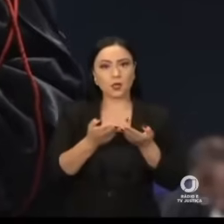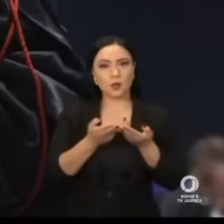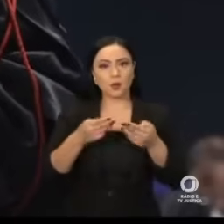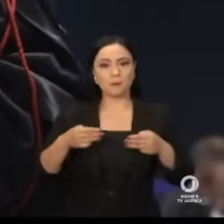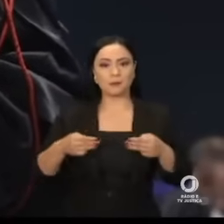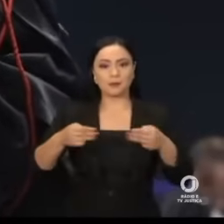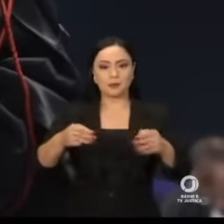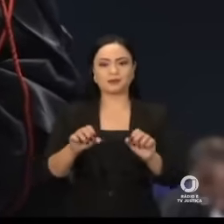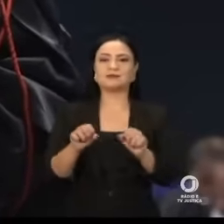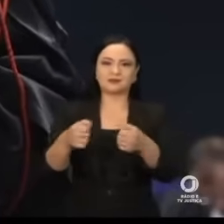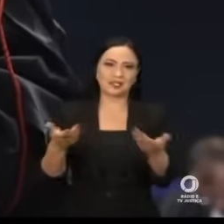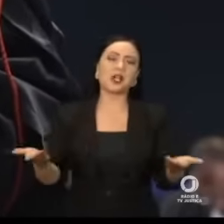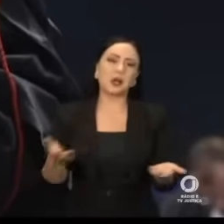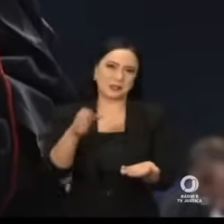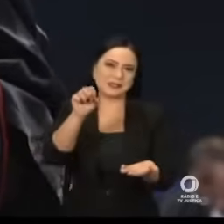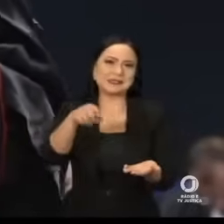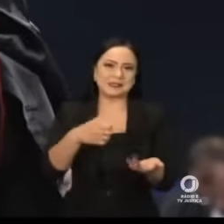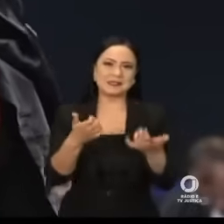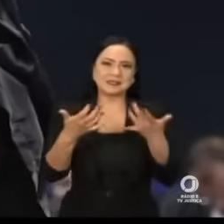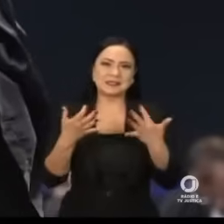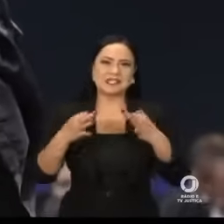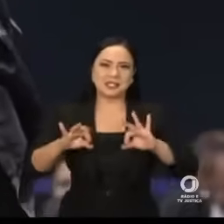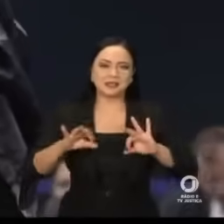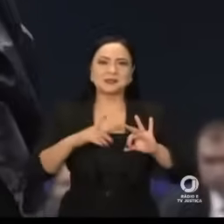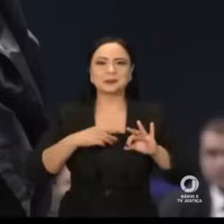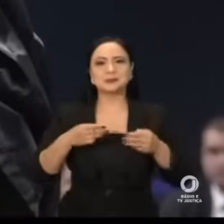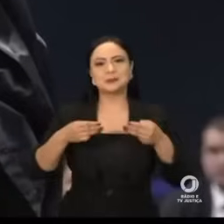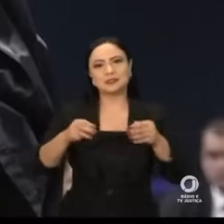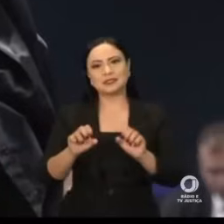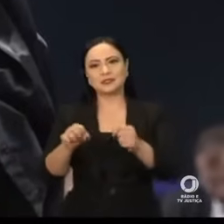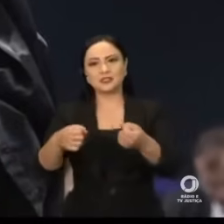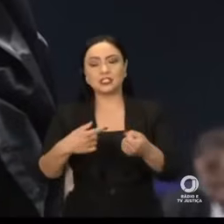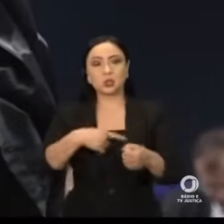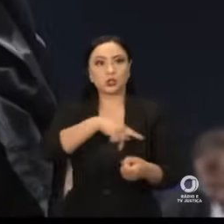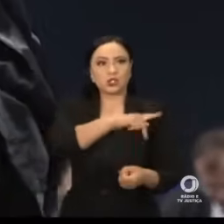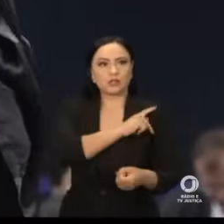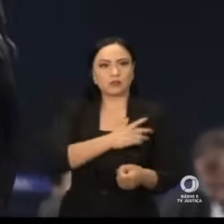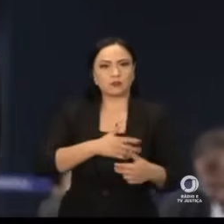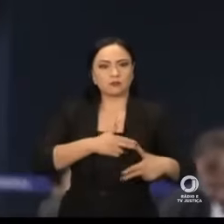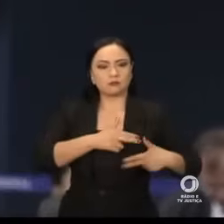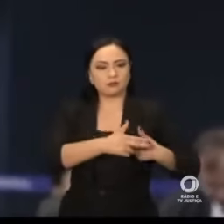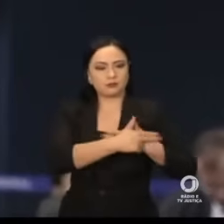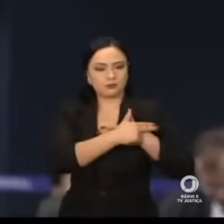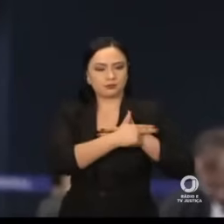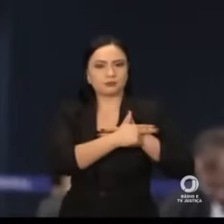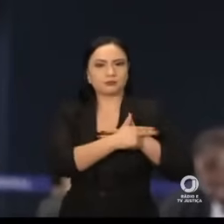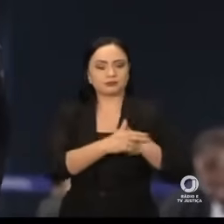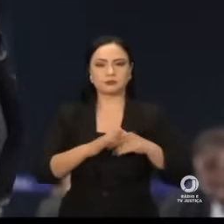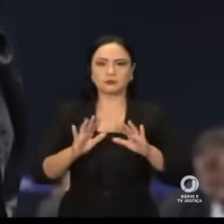sim, vocês têm razão, com o ministro da Defesa e com o chefe do Exército. Pois bem,